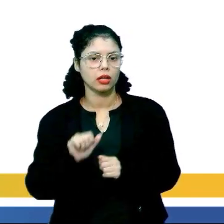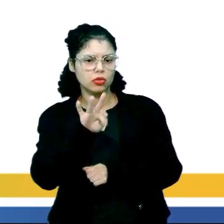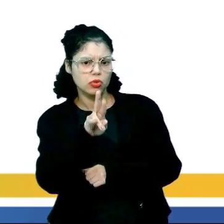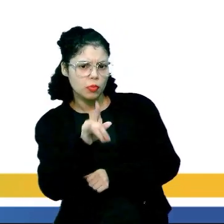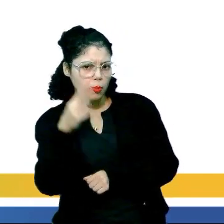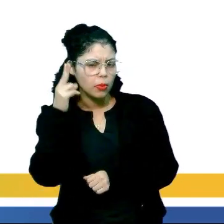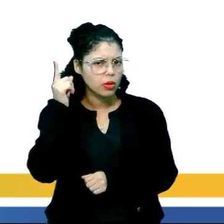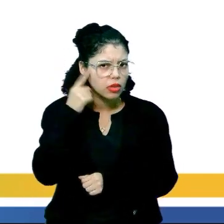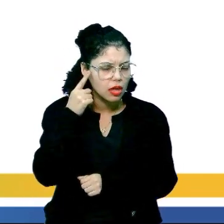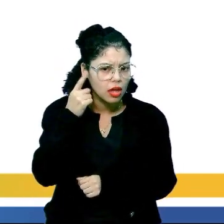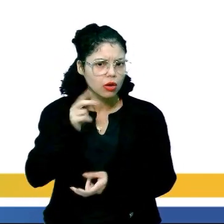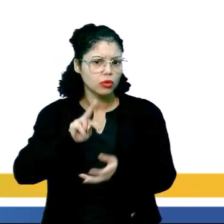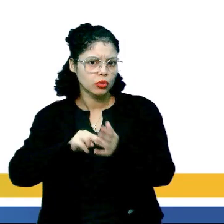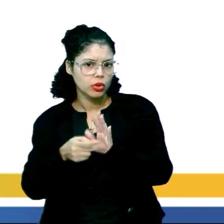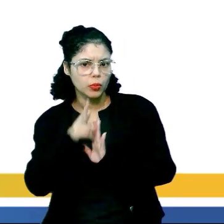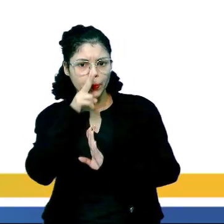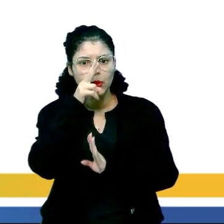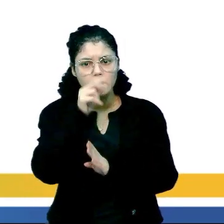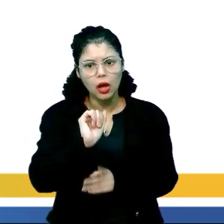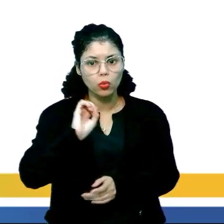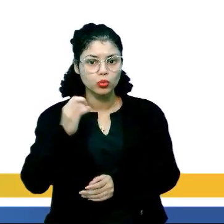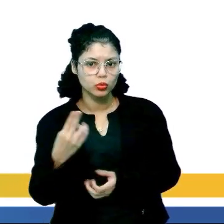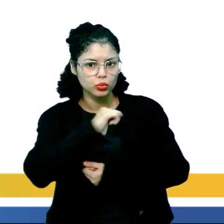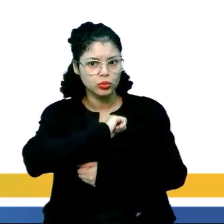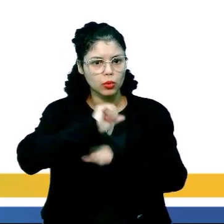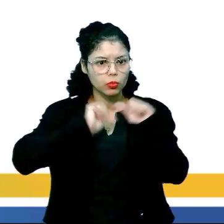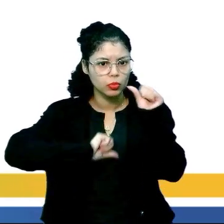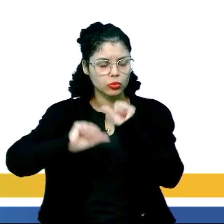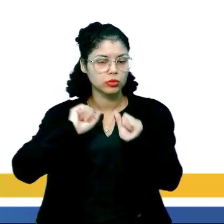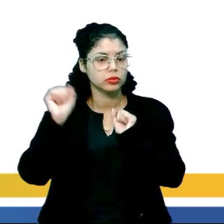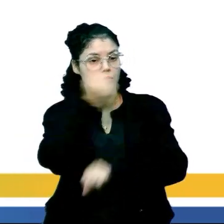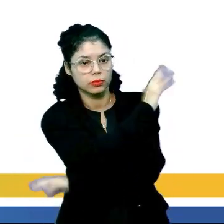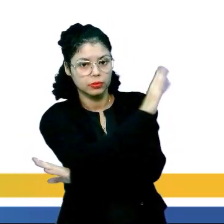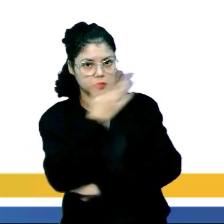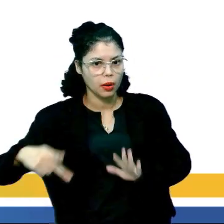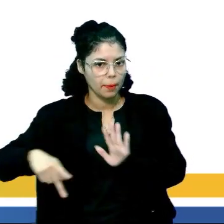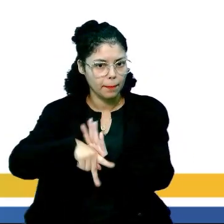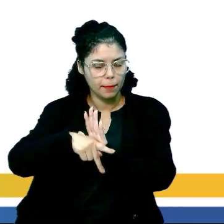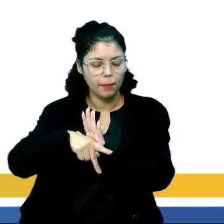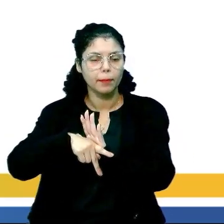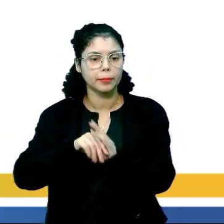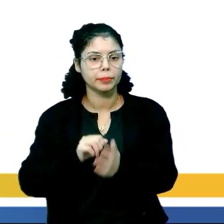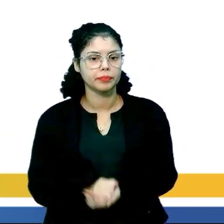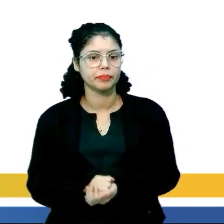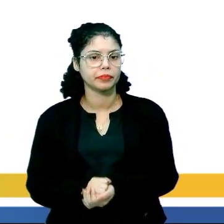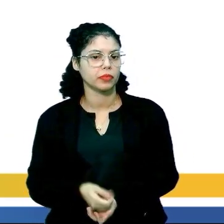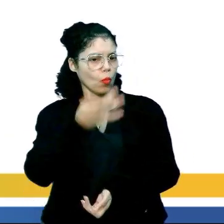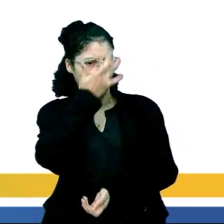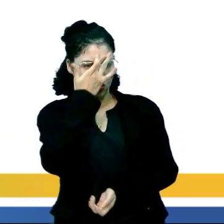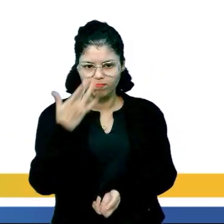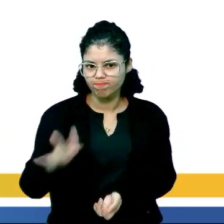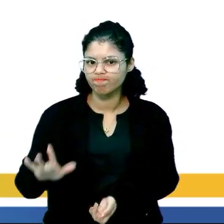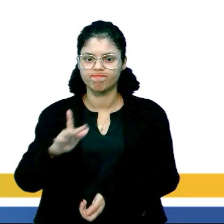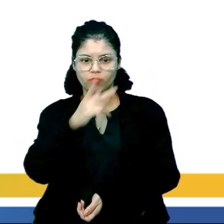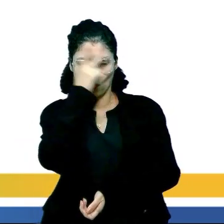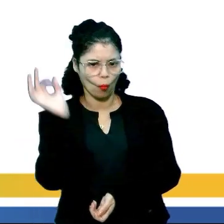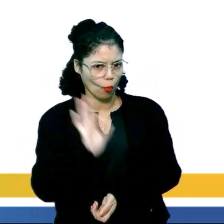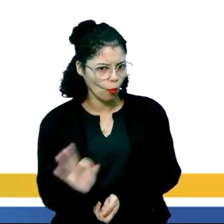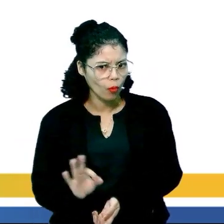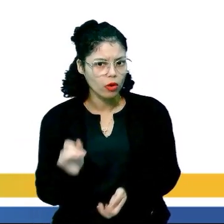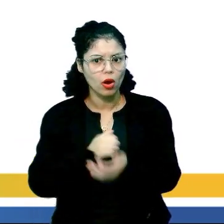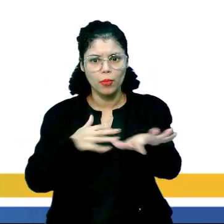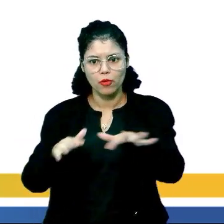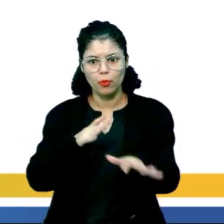supõe a partilha do poder, ou seja, a mudança de sua natureza. Que ninguém tente rotular